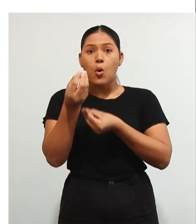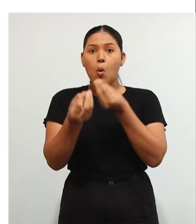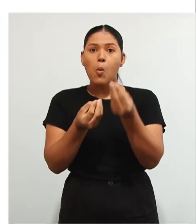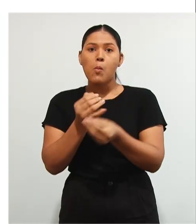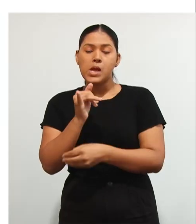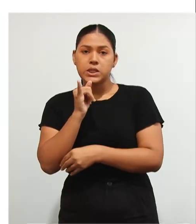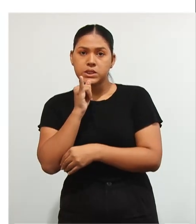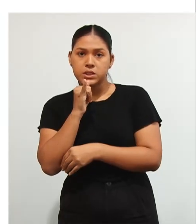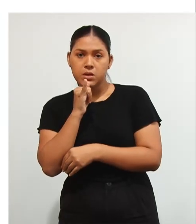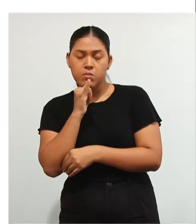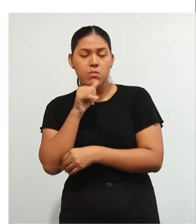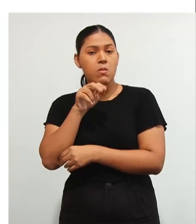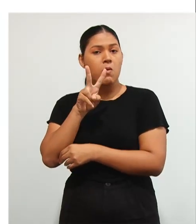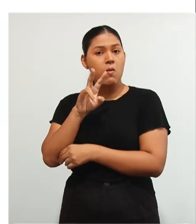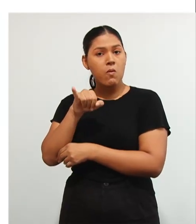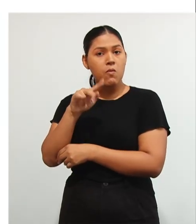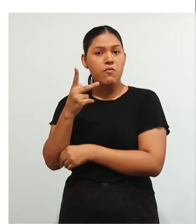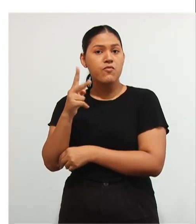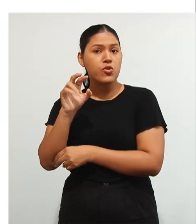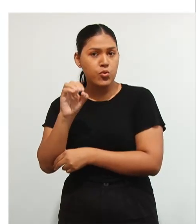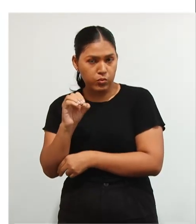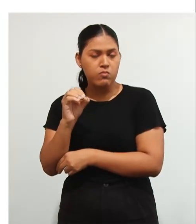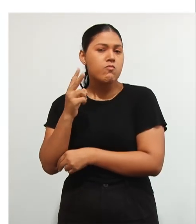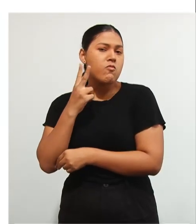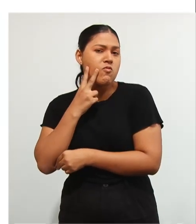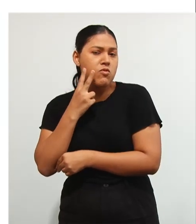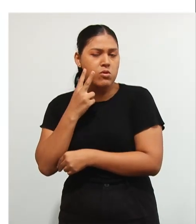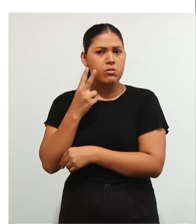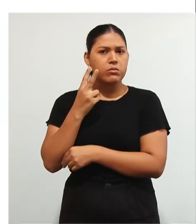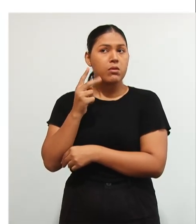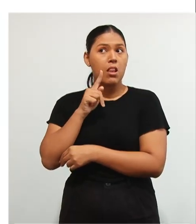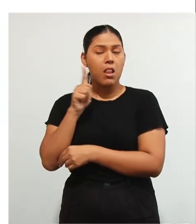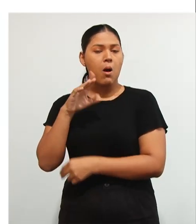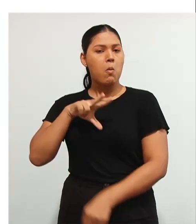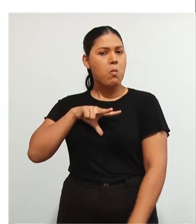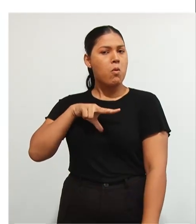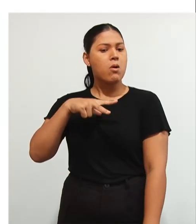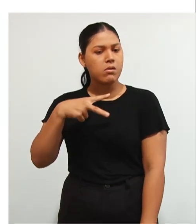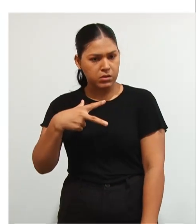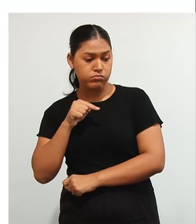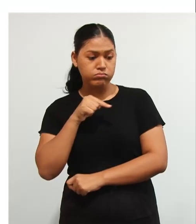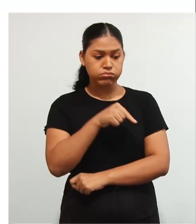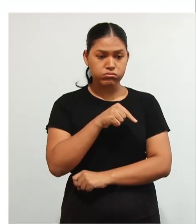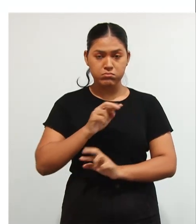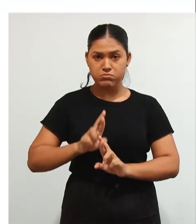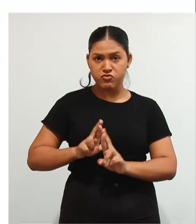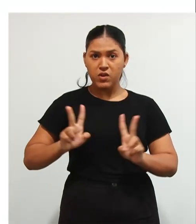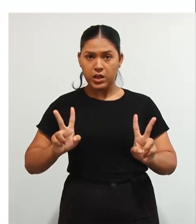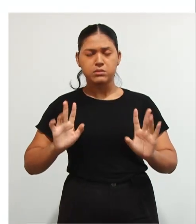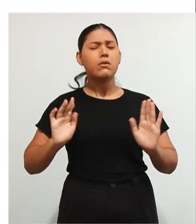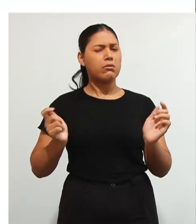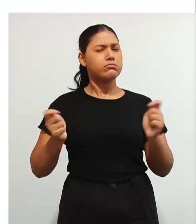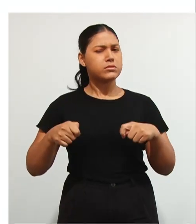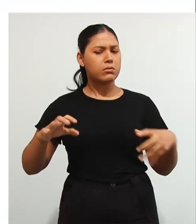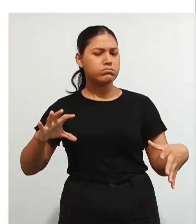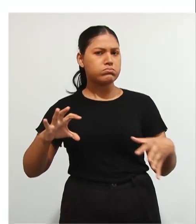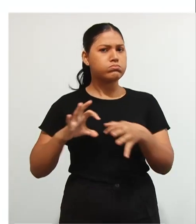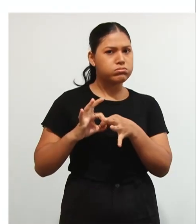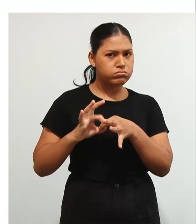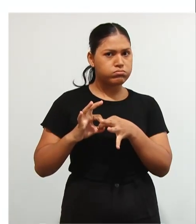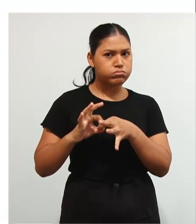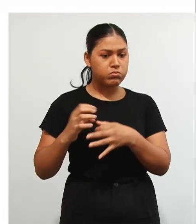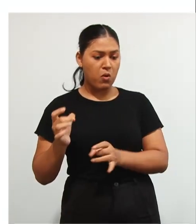Portugal e os tecidos da Inglaterra podem ser comercializados entre si. E ele sugere que Portugal não produza tecidos e que